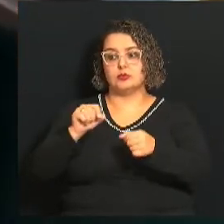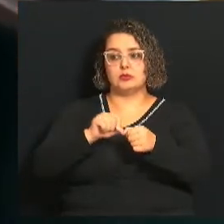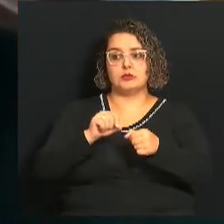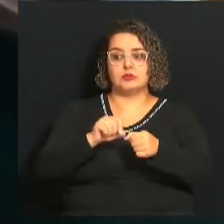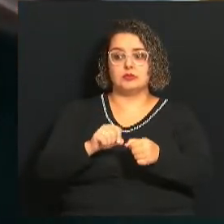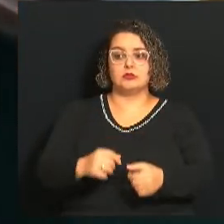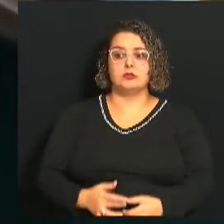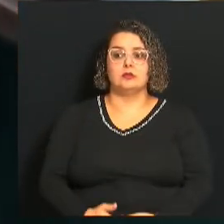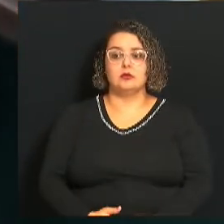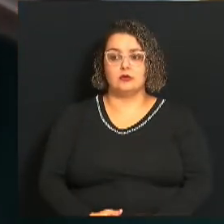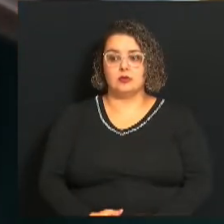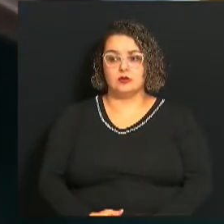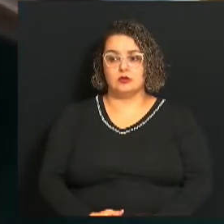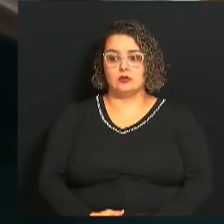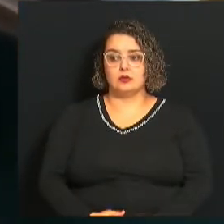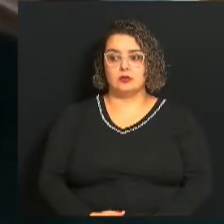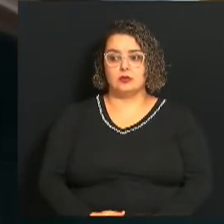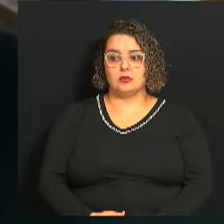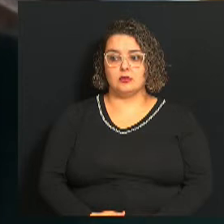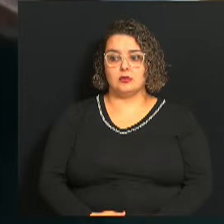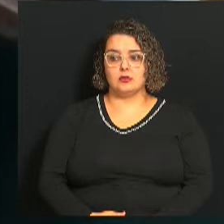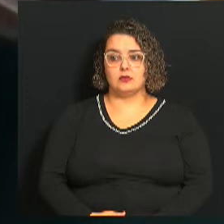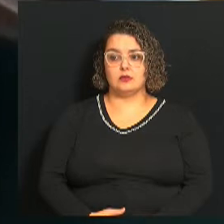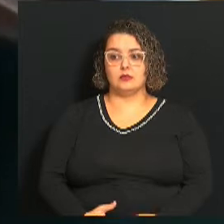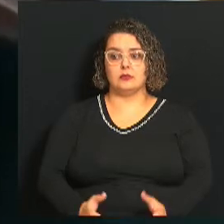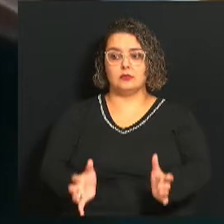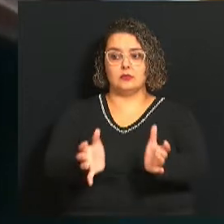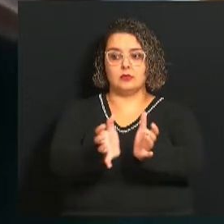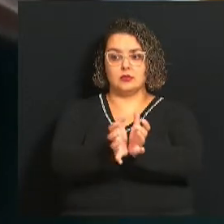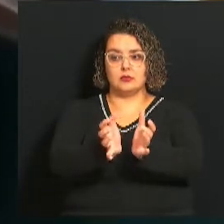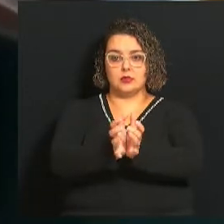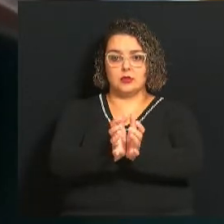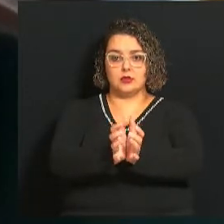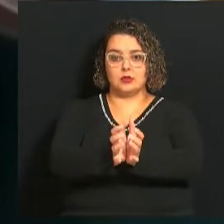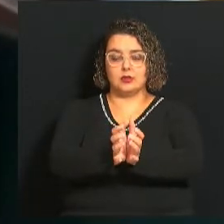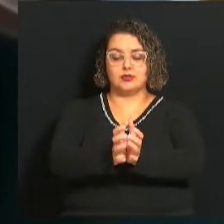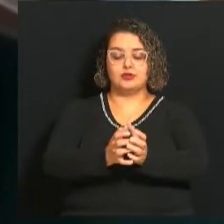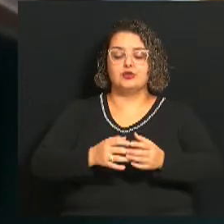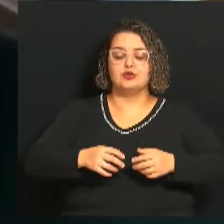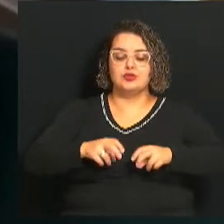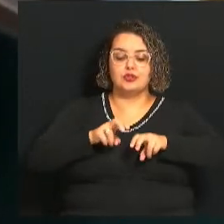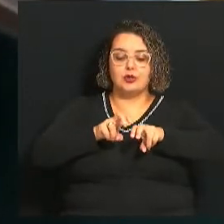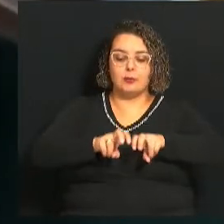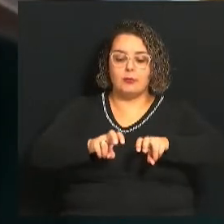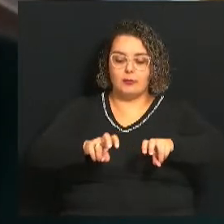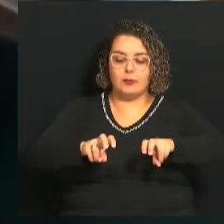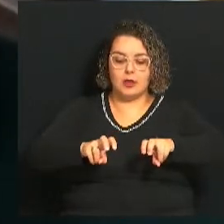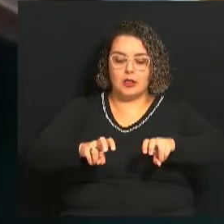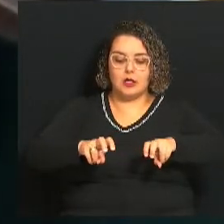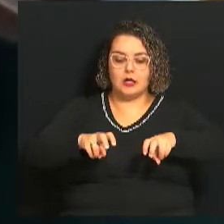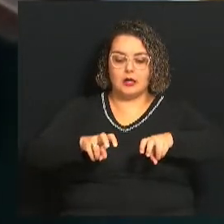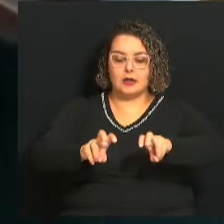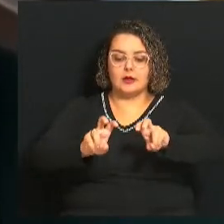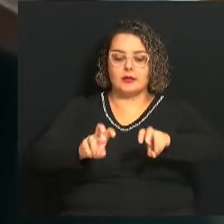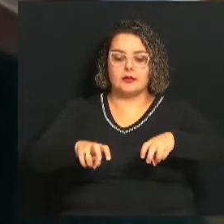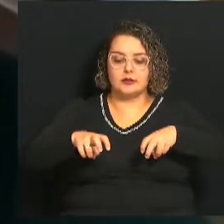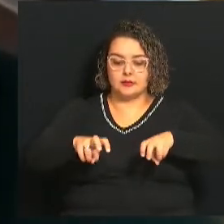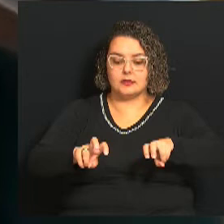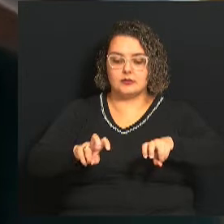feitos pelo Departamento de Parques e Jardins, eles são